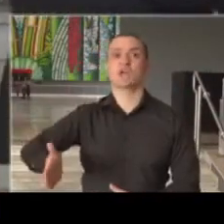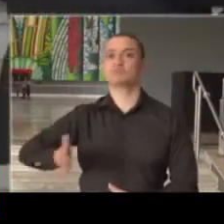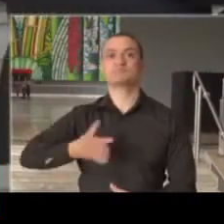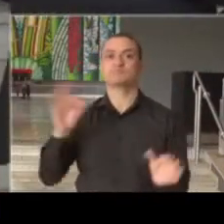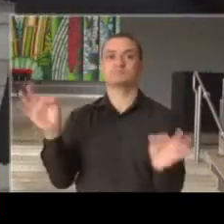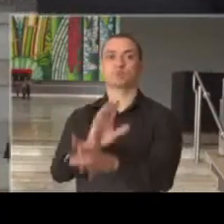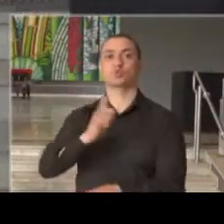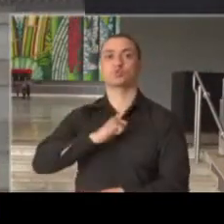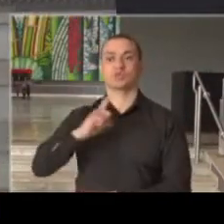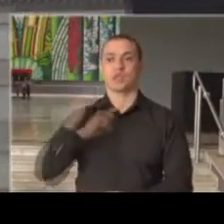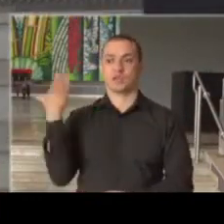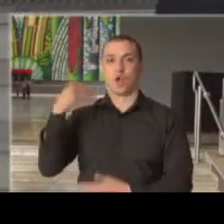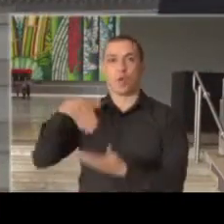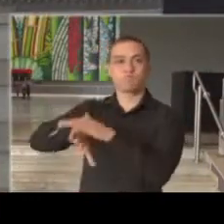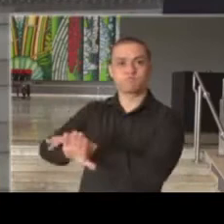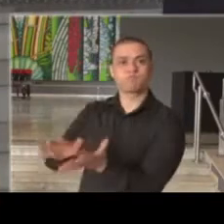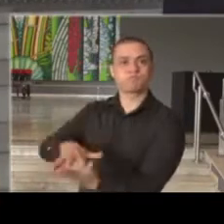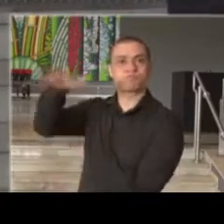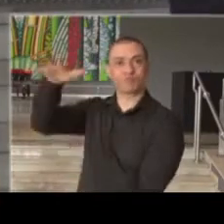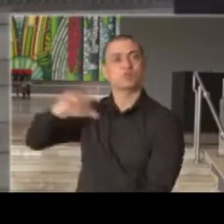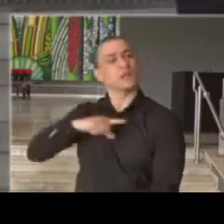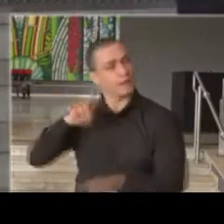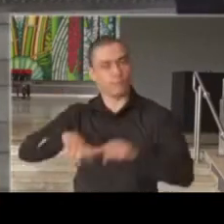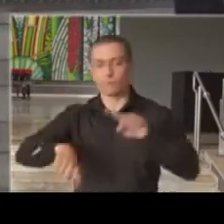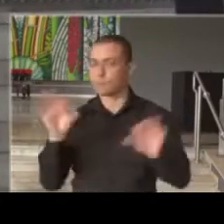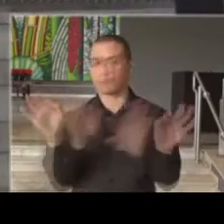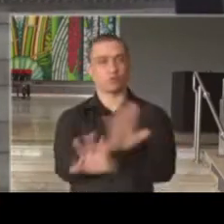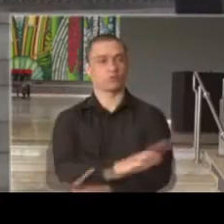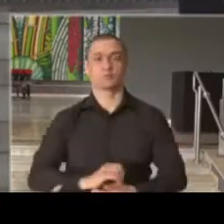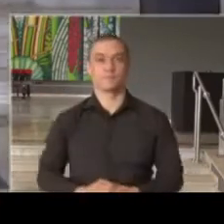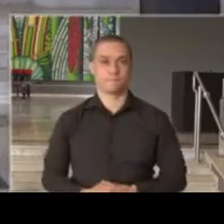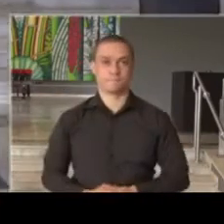disponibilizamos em nosso estoque esses materiais.